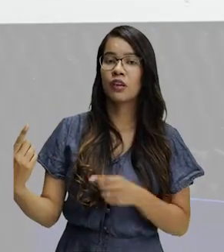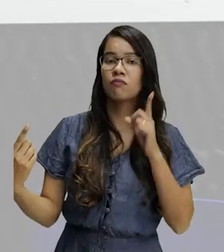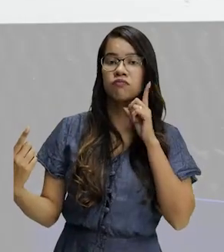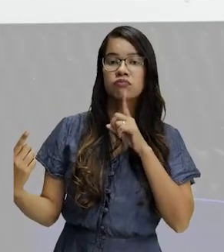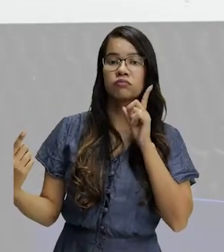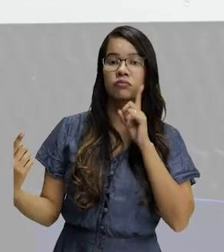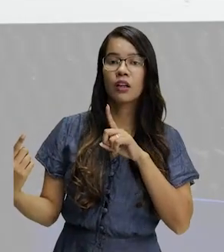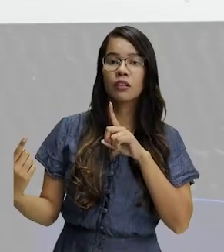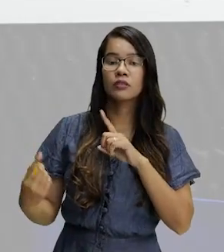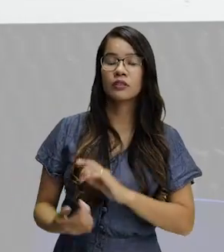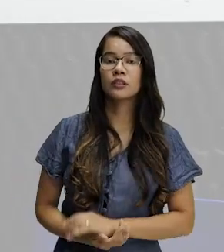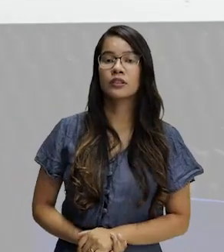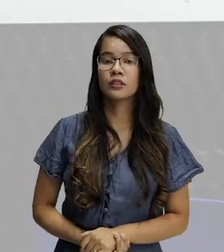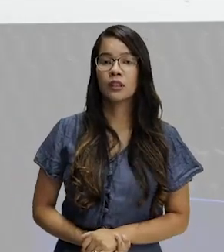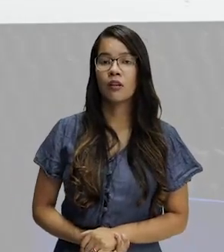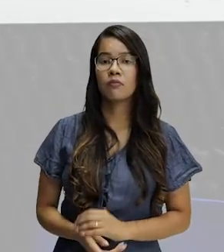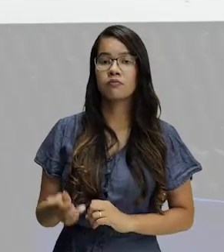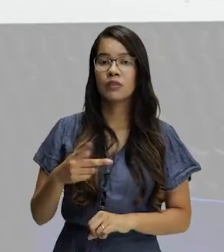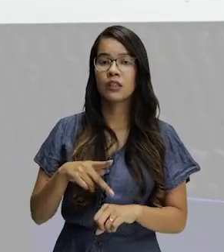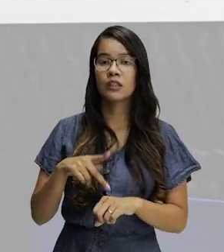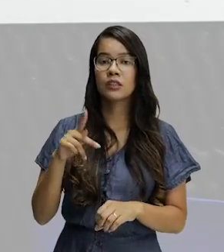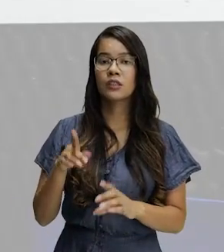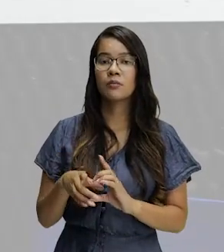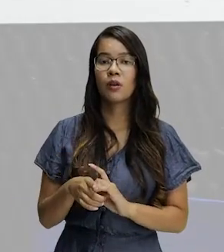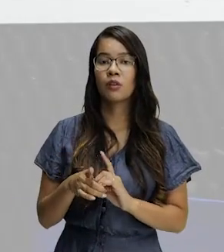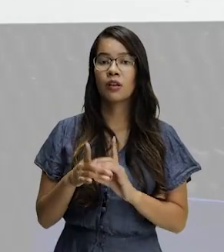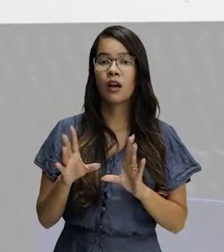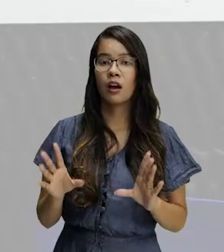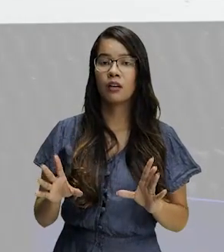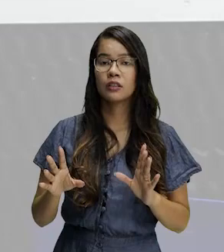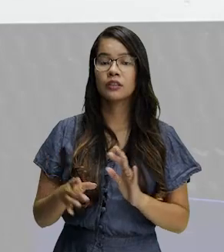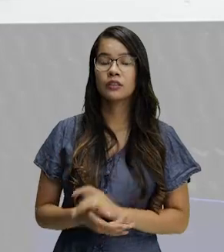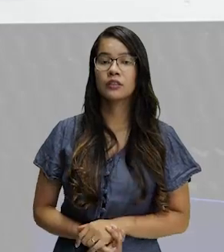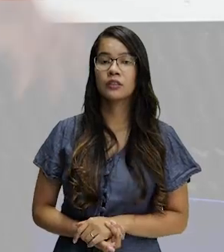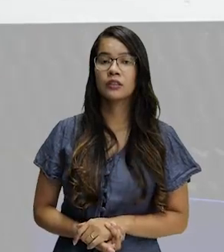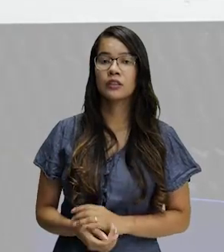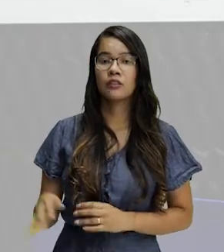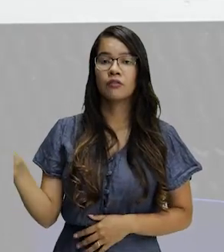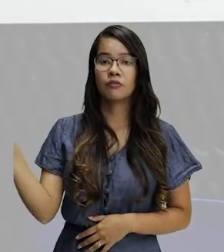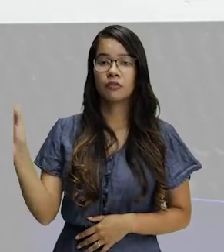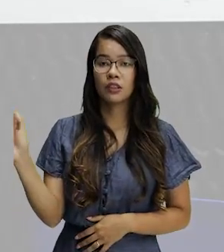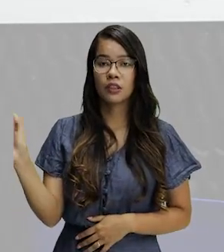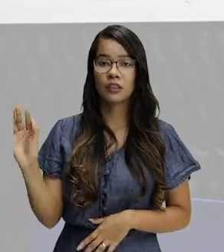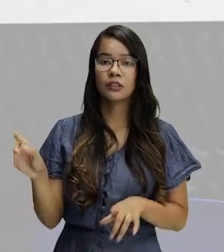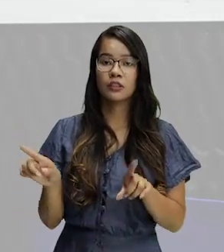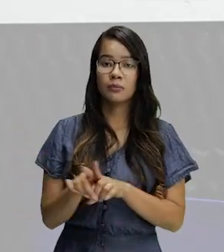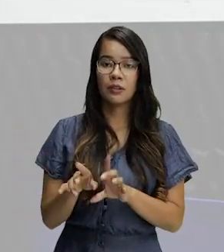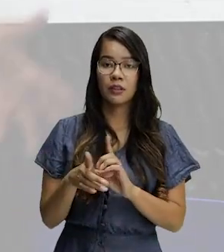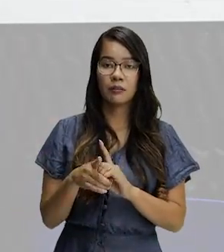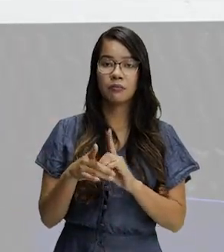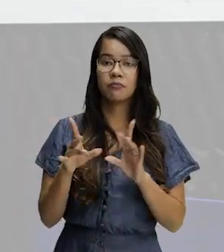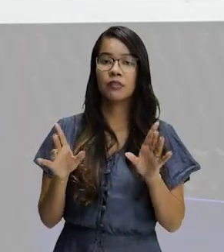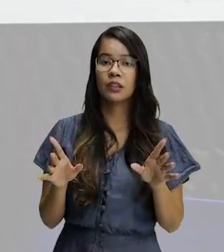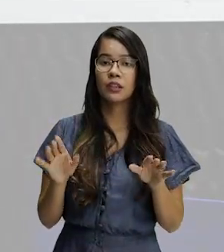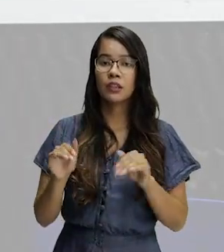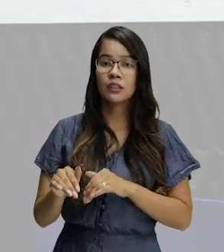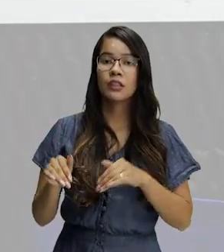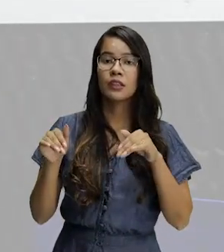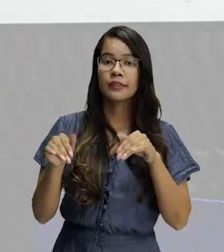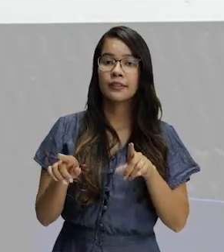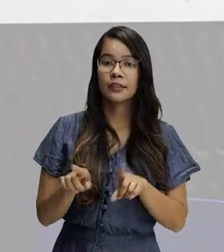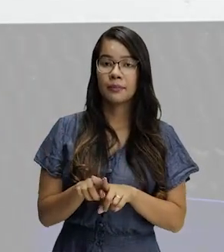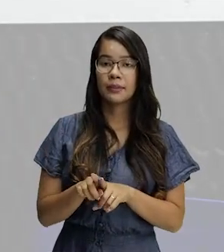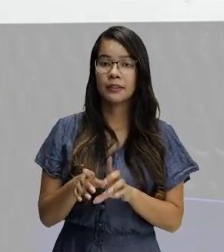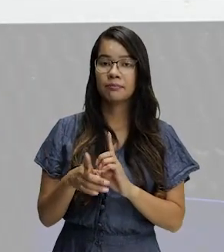Unidos, que é um país democrático, a França, democracia, Inglaterra,